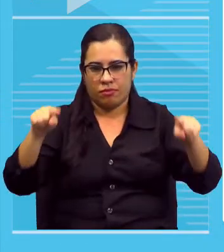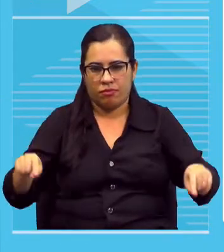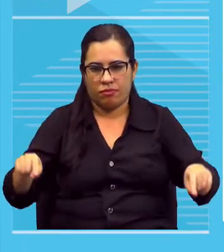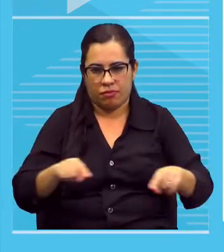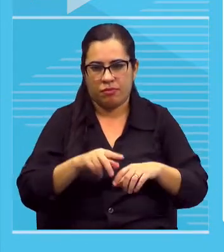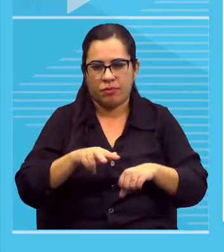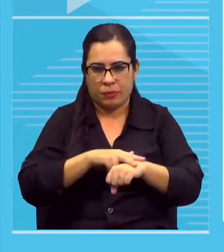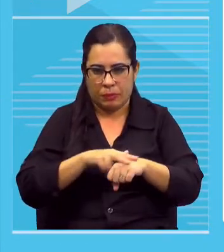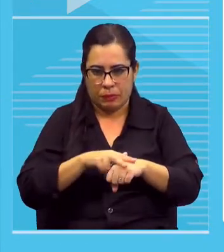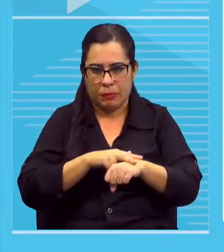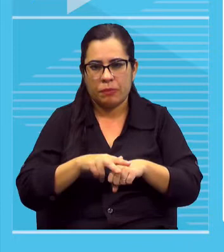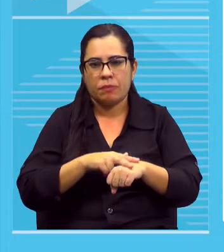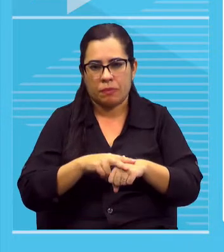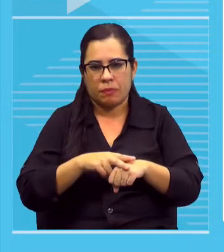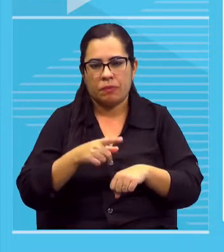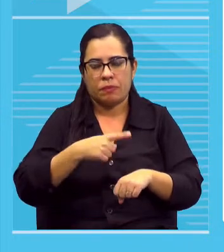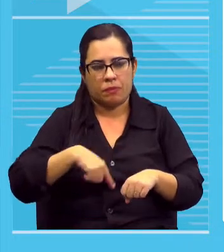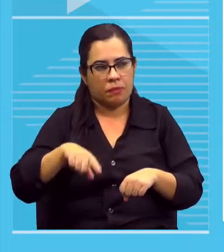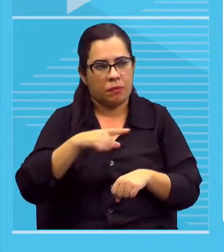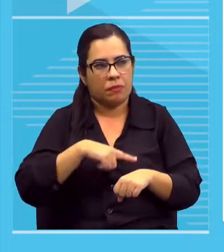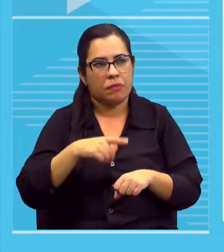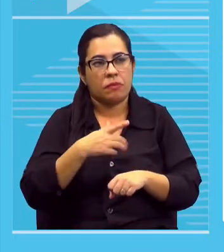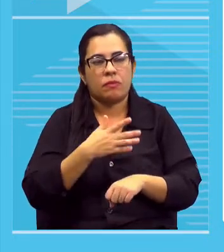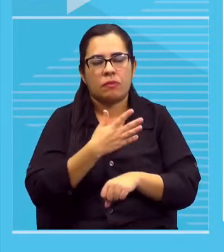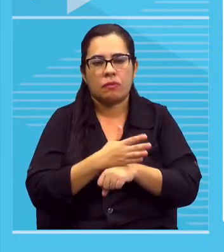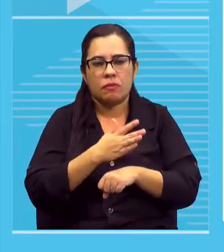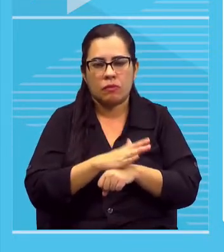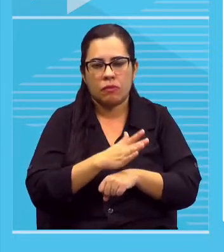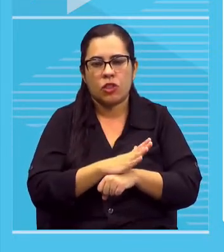de ar é o que eu vou aplicar